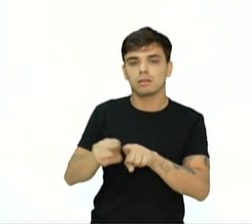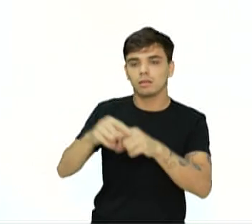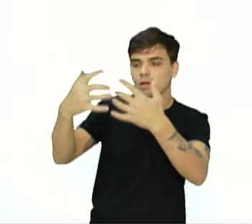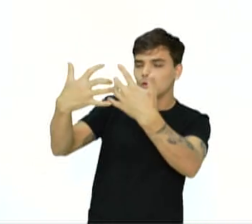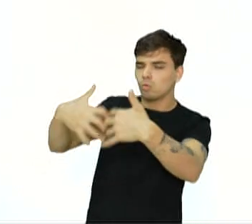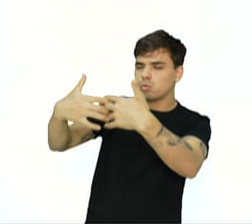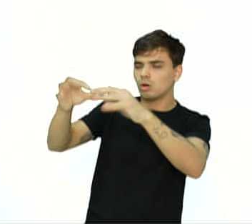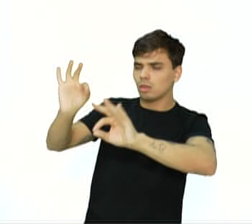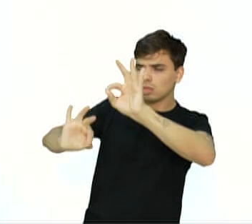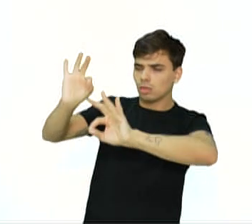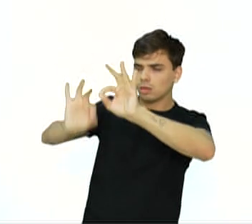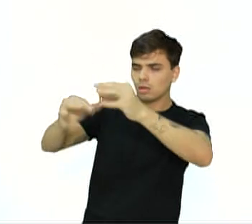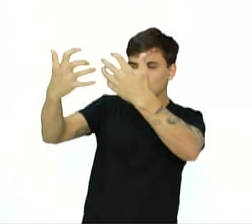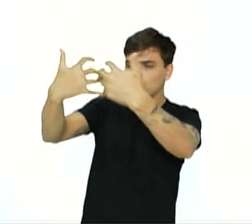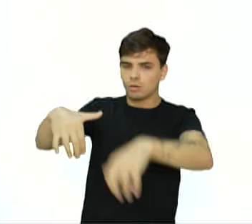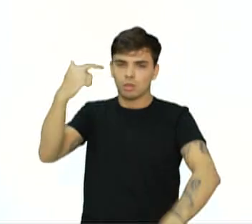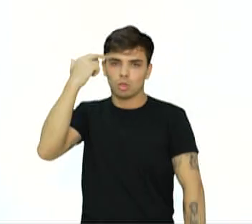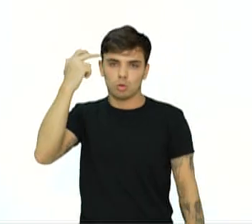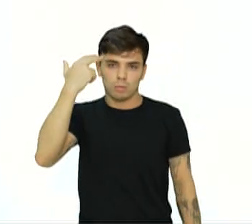conserto para funcionarem bem.